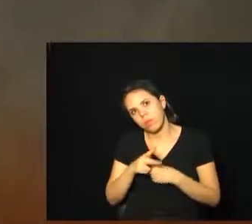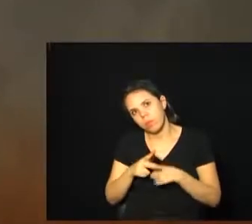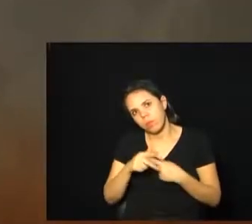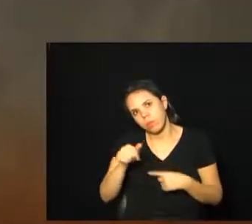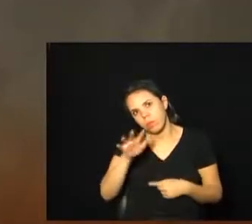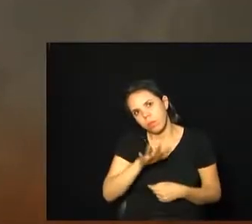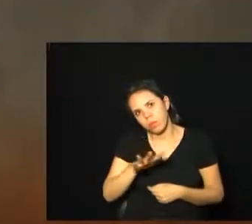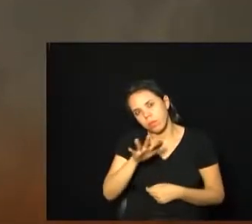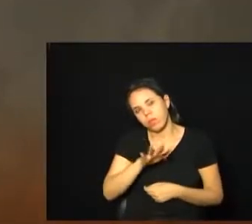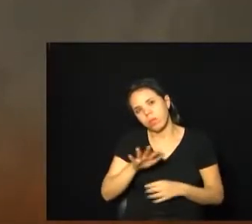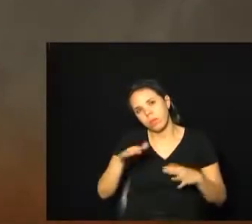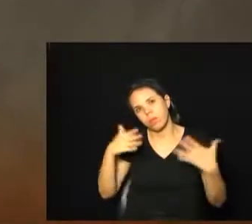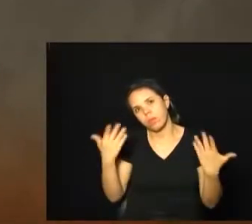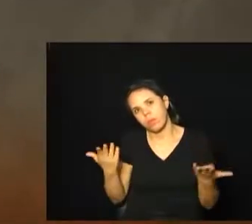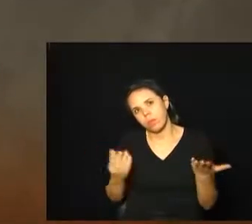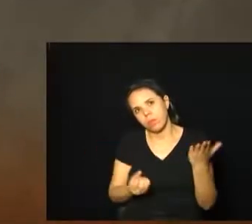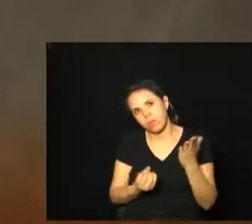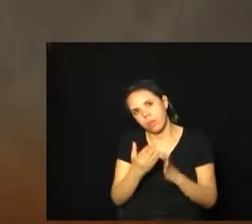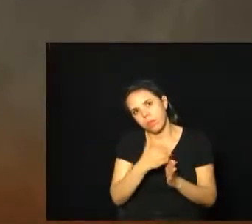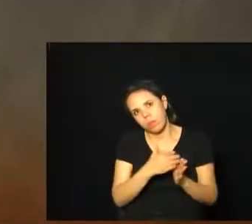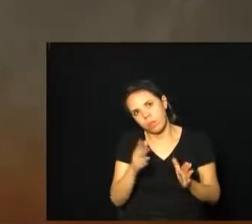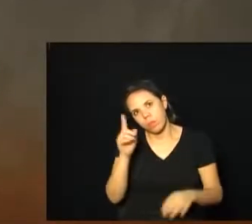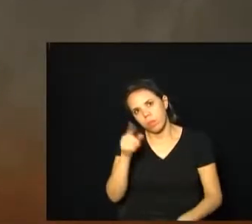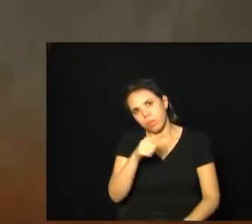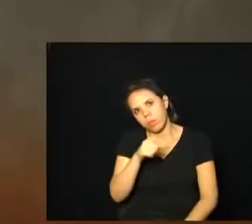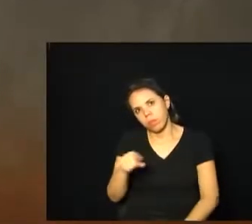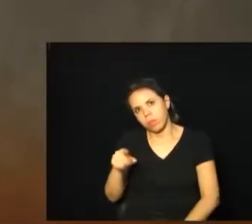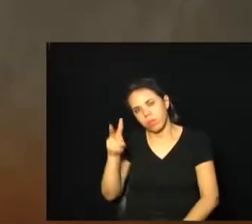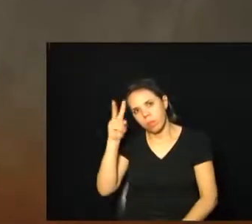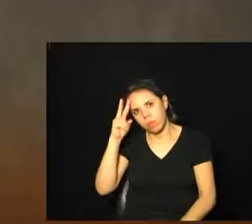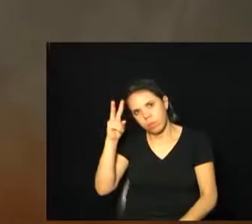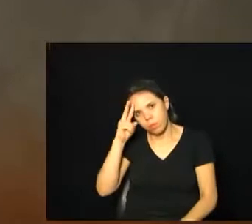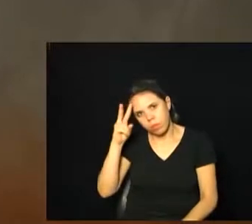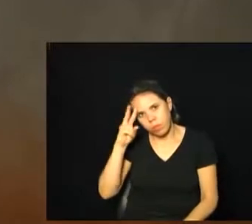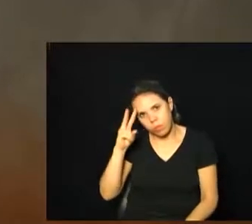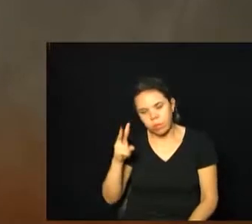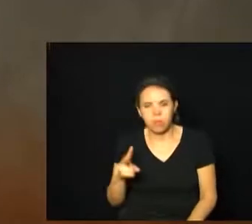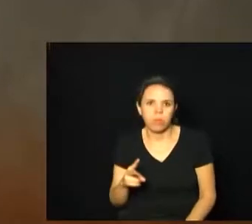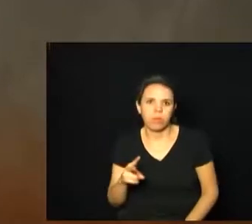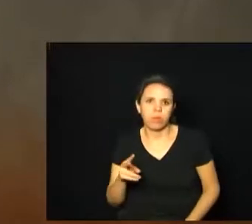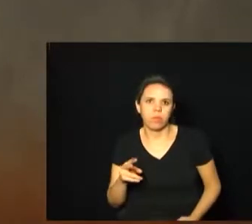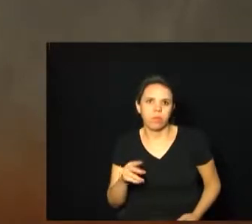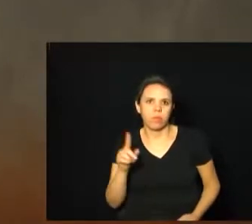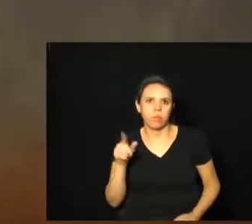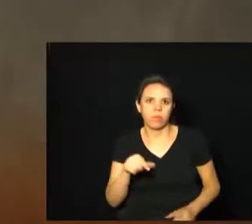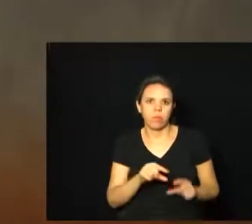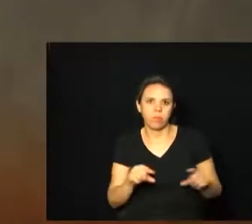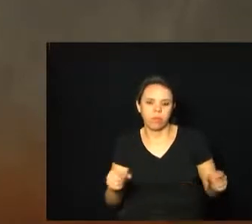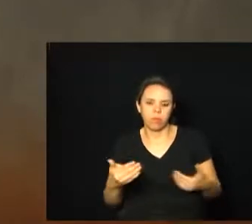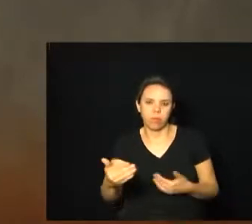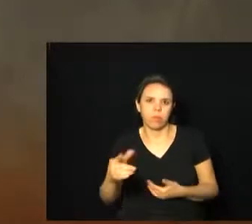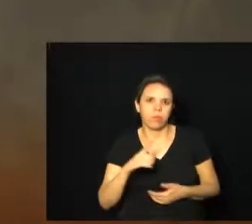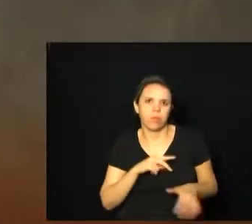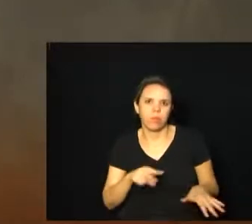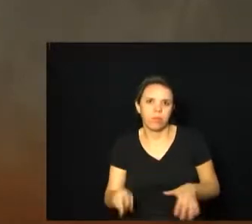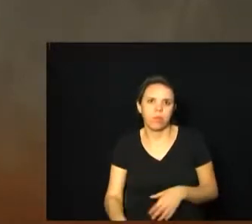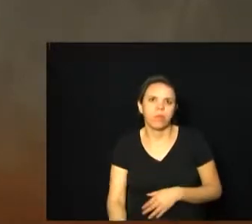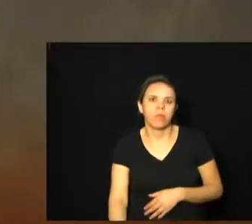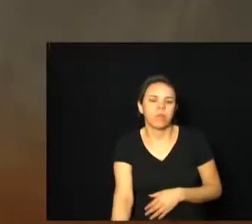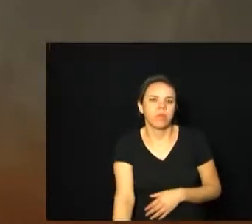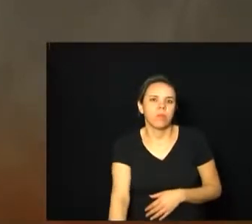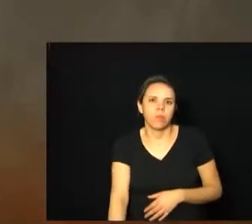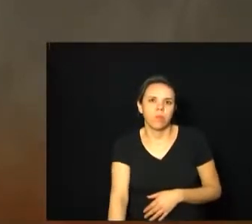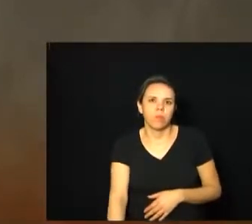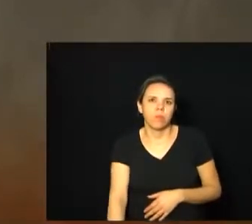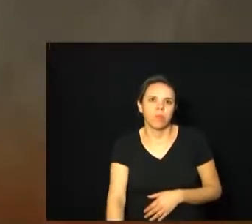geral. Quando ocorre um feriado na segunda-feira ou uma emenda de feriado, como nós vamos ter a semana que vem, então